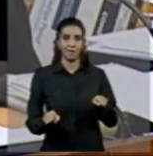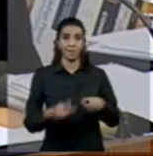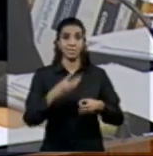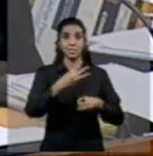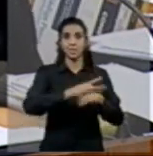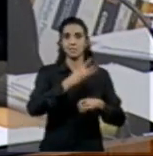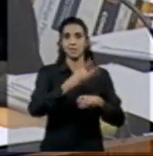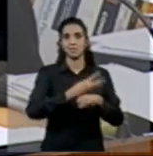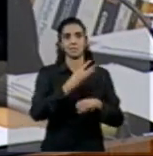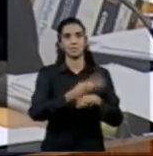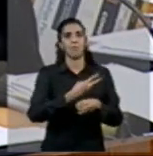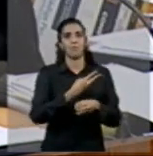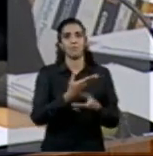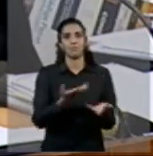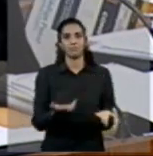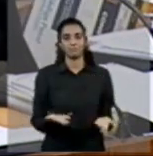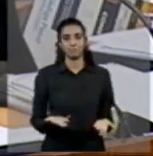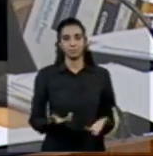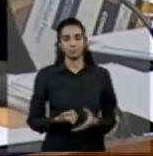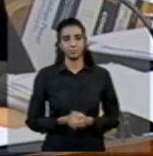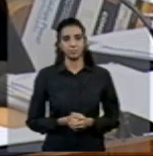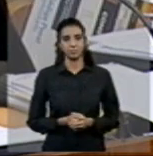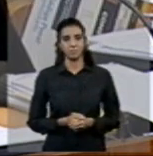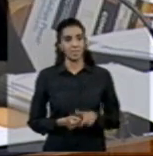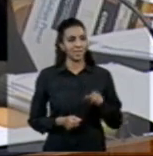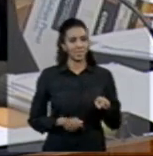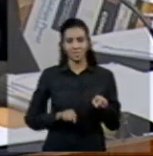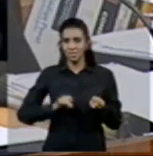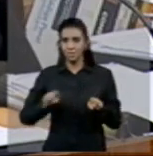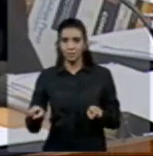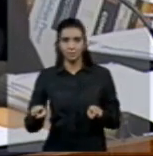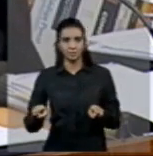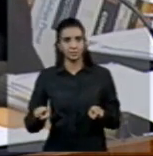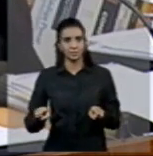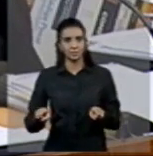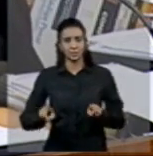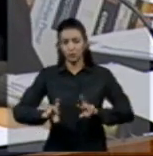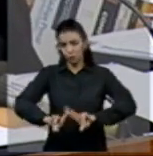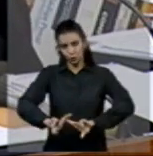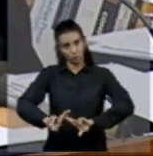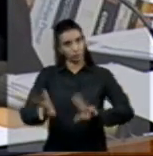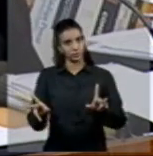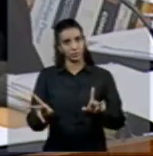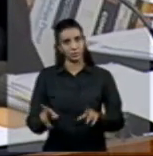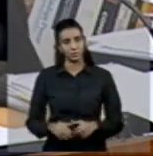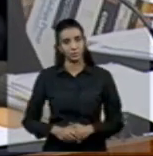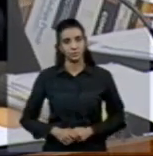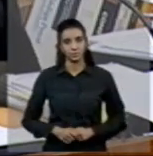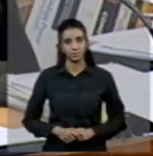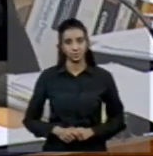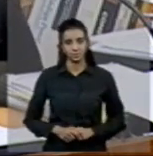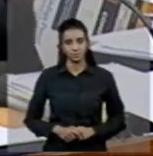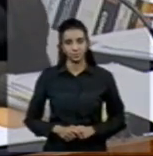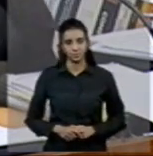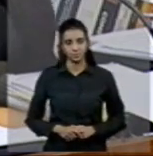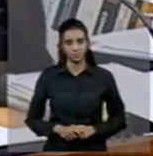a terceirização. São hipóteses totalmente diversas.